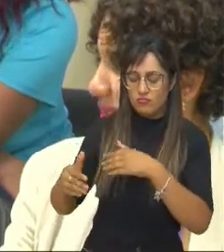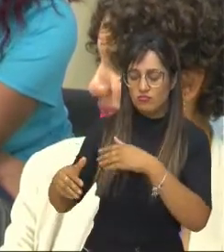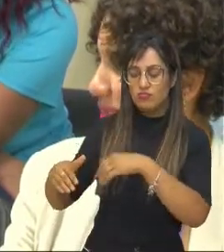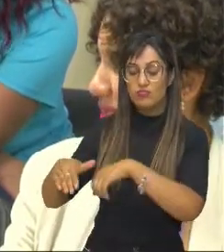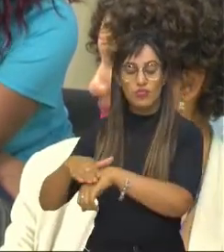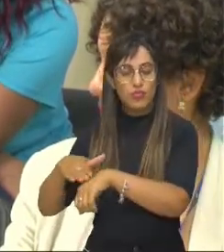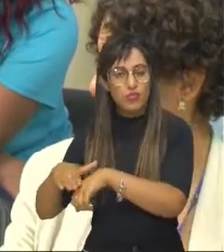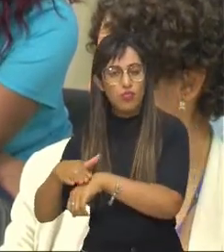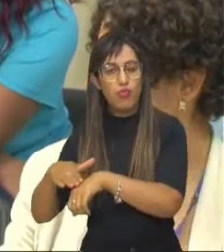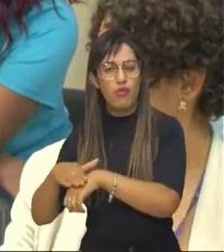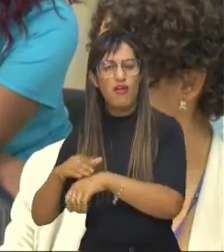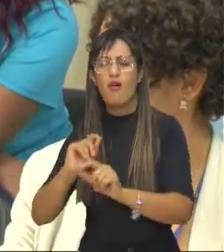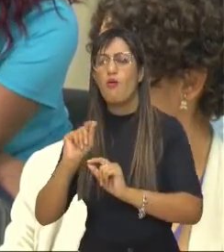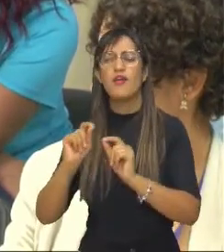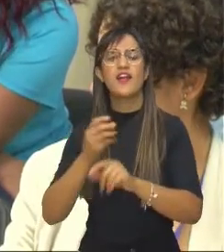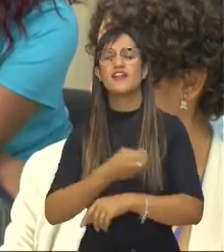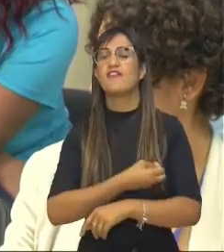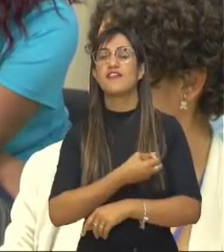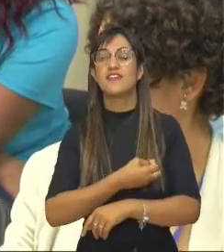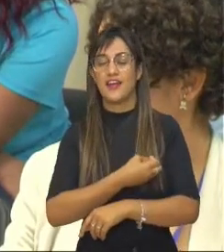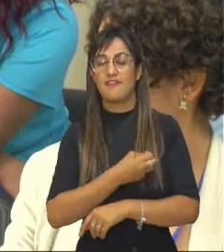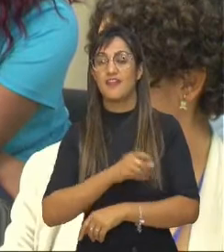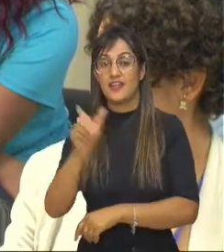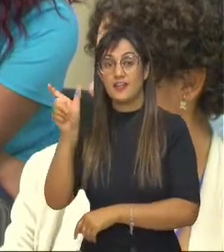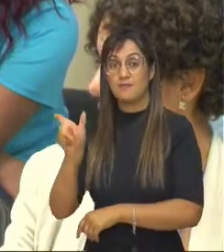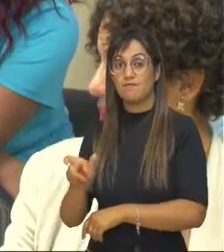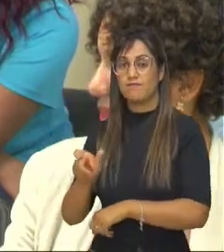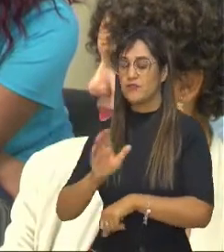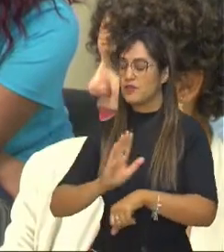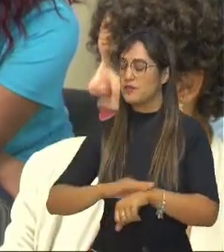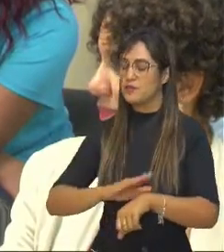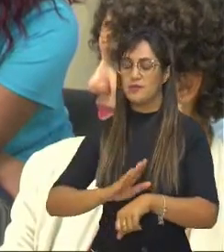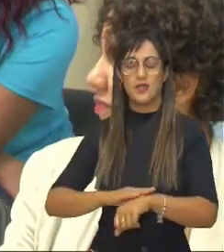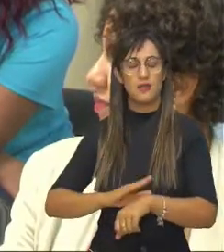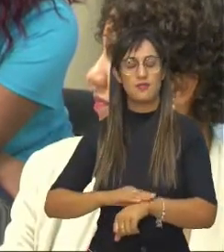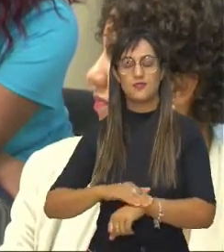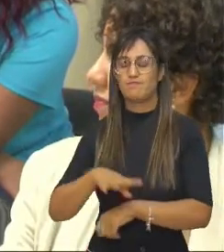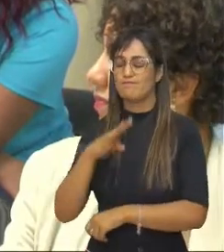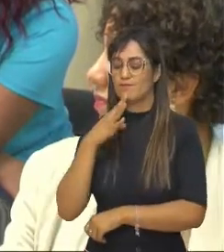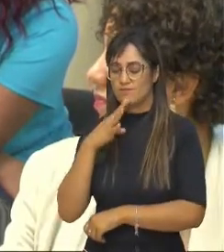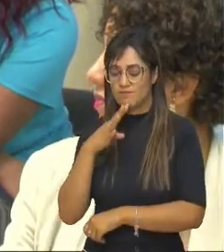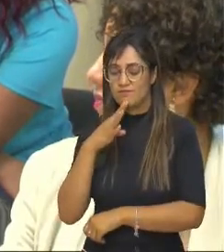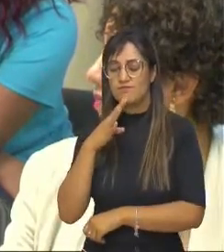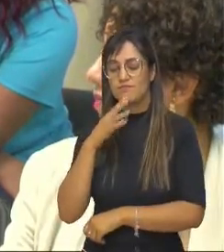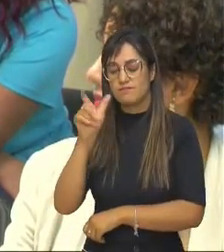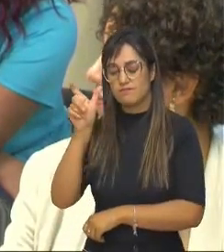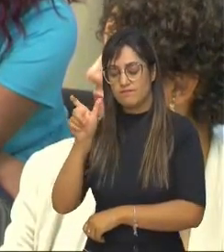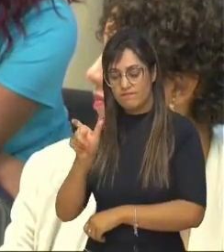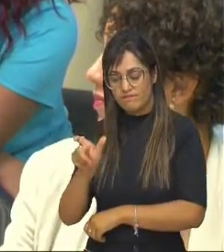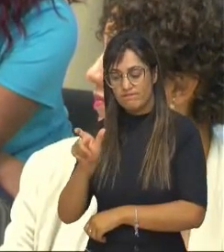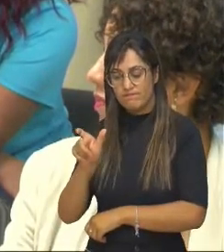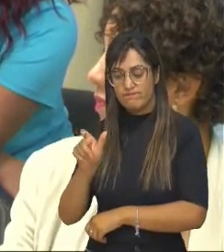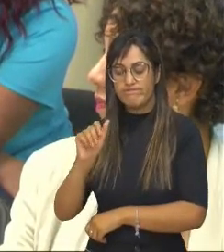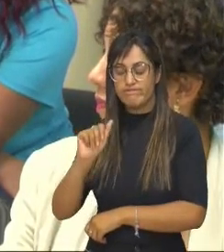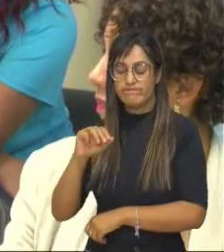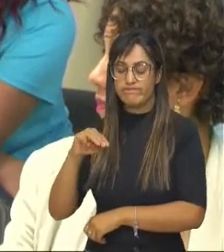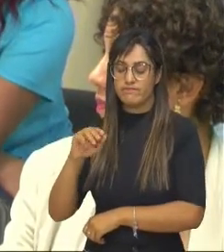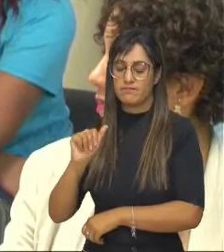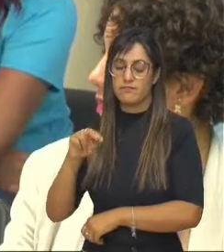dela, né? Só que não deu tempo conhecer a Amanda, né? A Amanda já não está mais aqui.